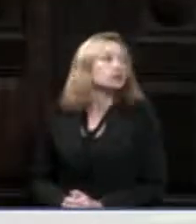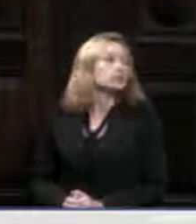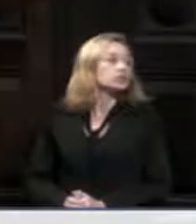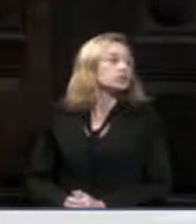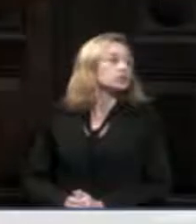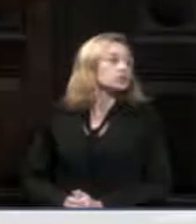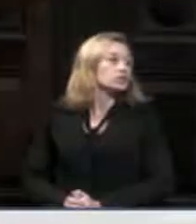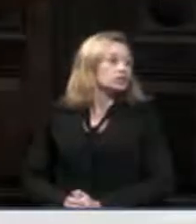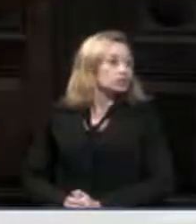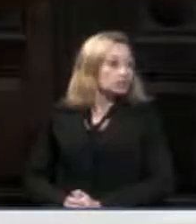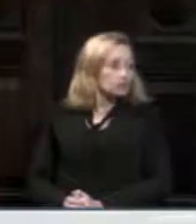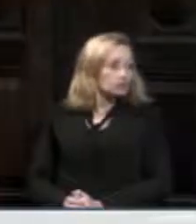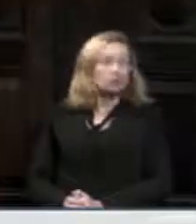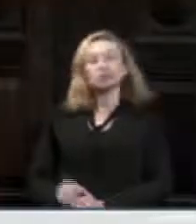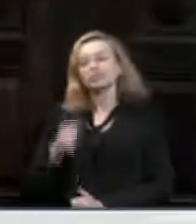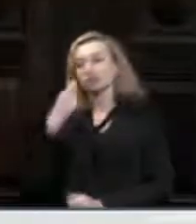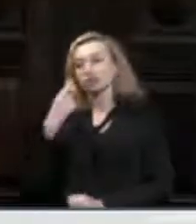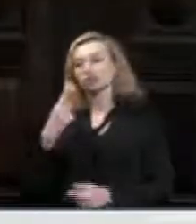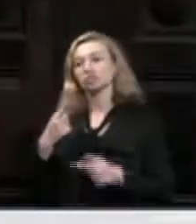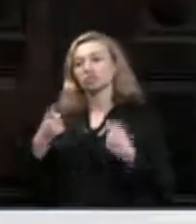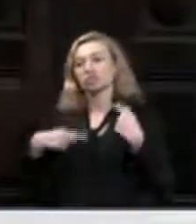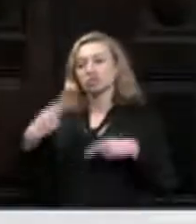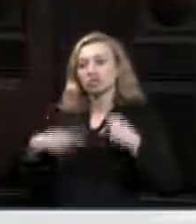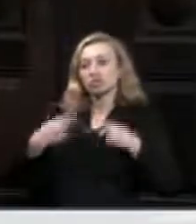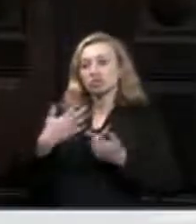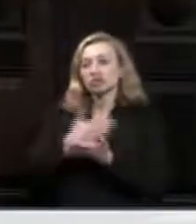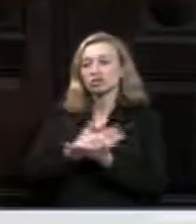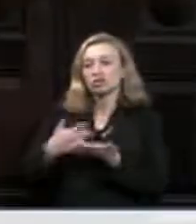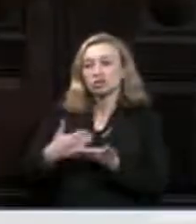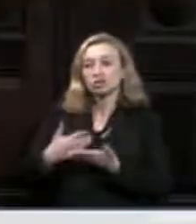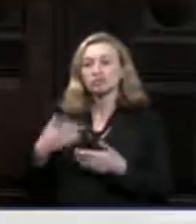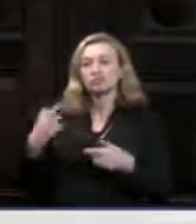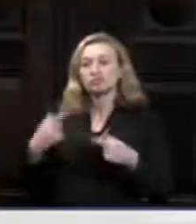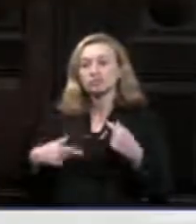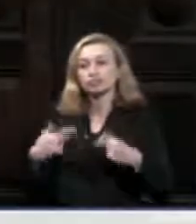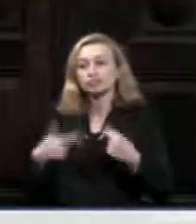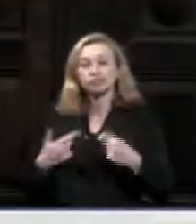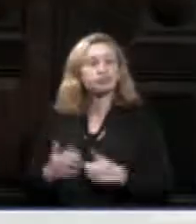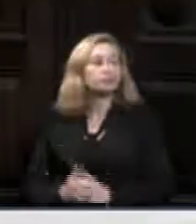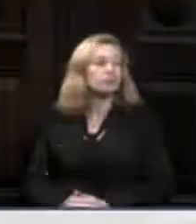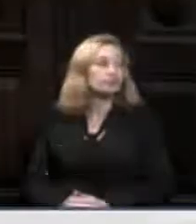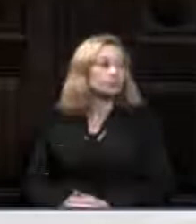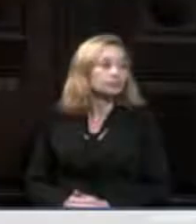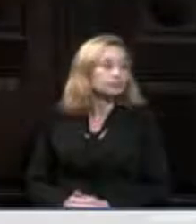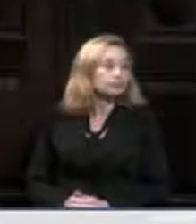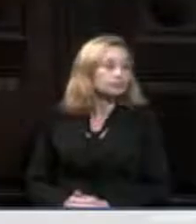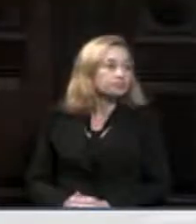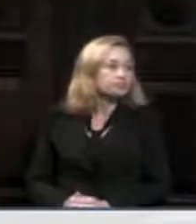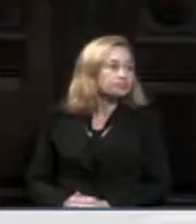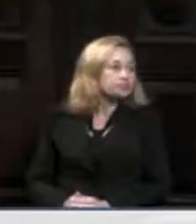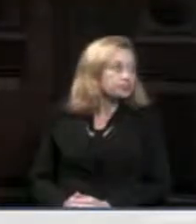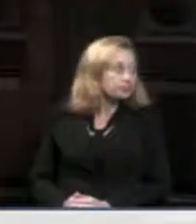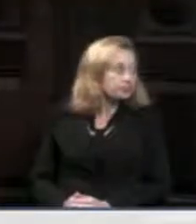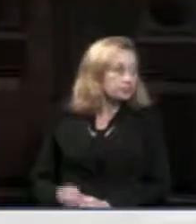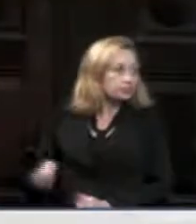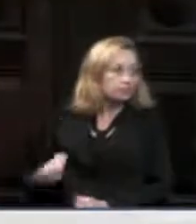Nós tomamos então essa discussão, iniciamos um grande debate, trouxemos para este